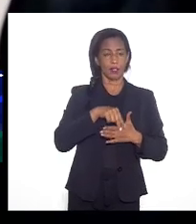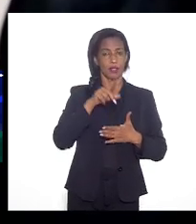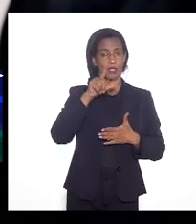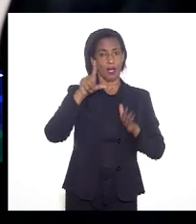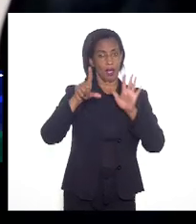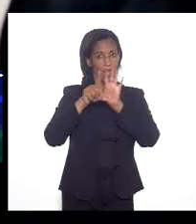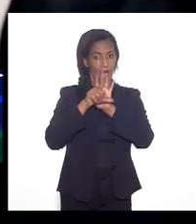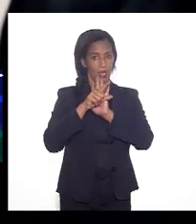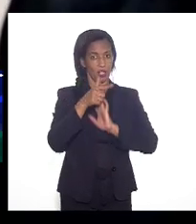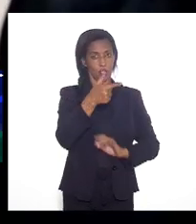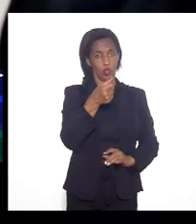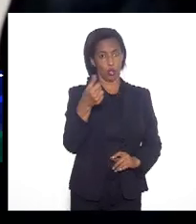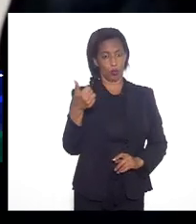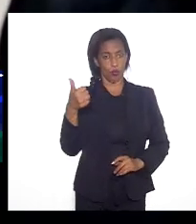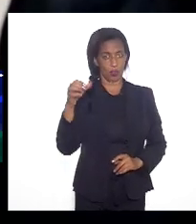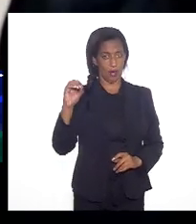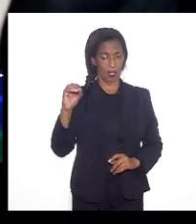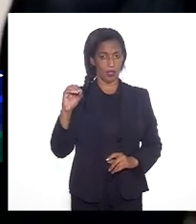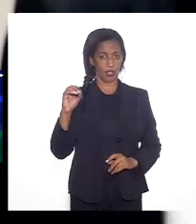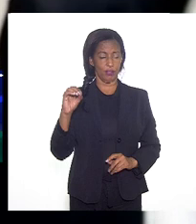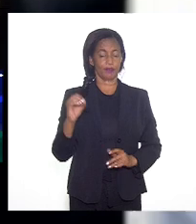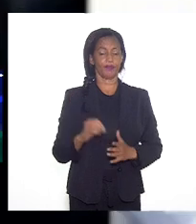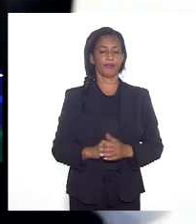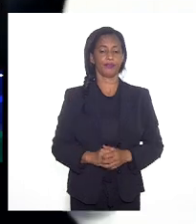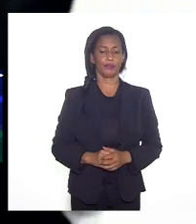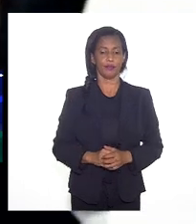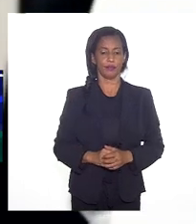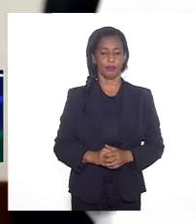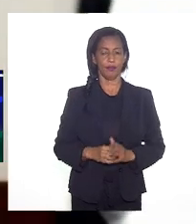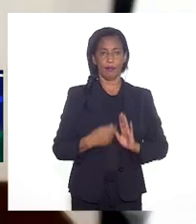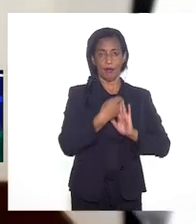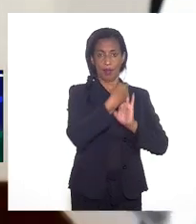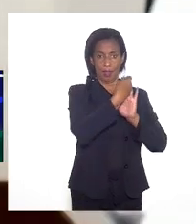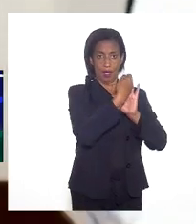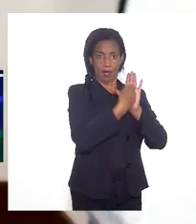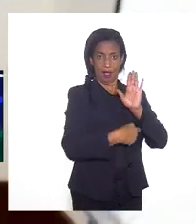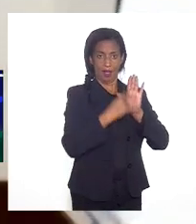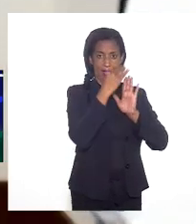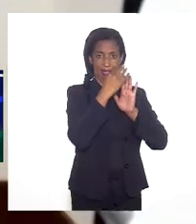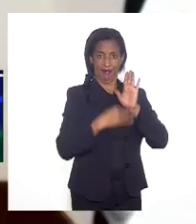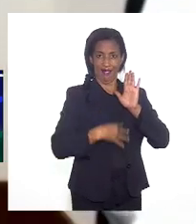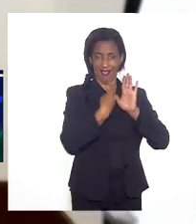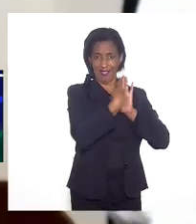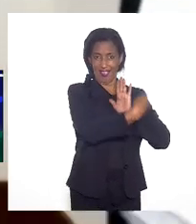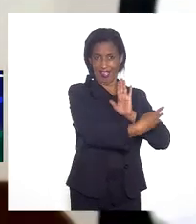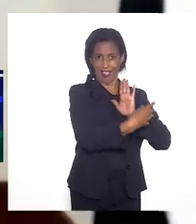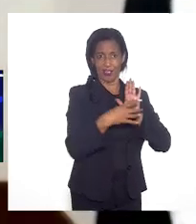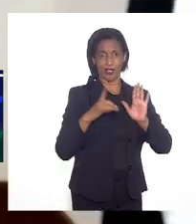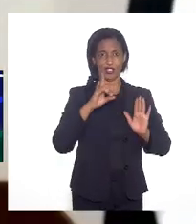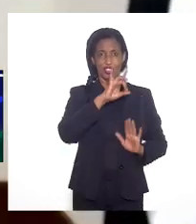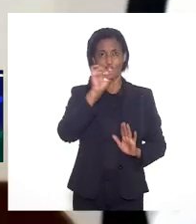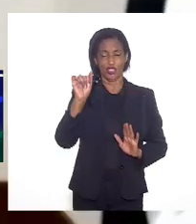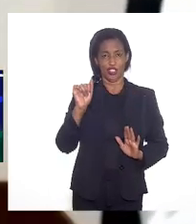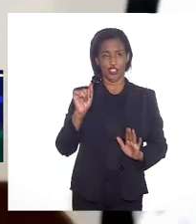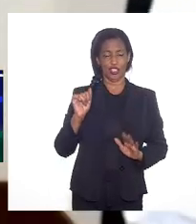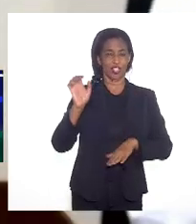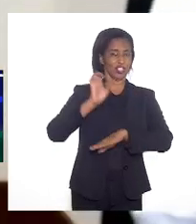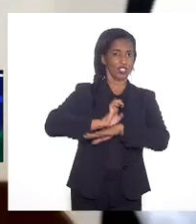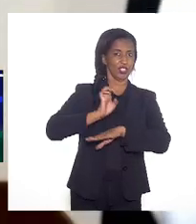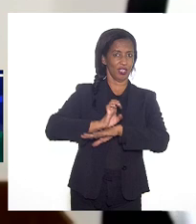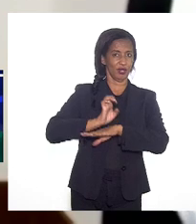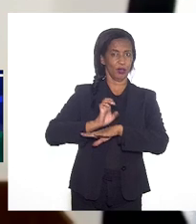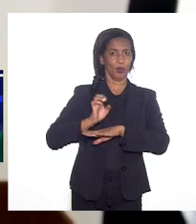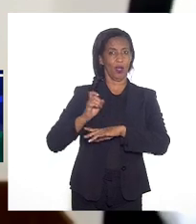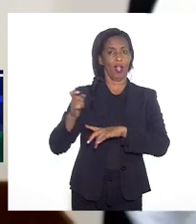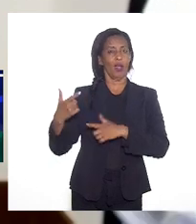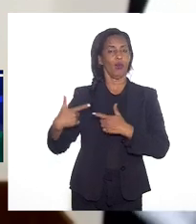de janeiro de 2010, passa a vigorar com a seguinte redação. Calendário de datas comemorativos do Estado do Rio de Janeiro. Dia Estadual de Luta pelo